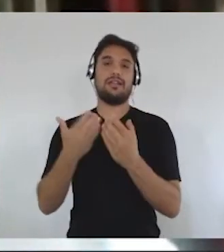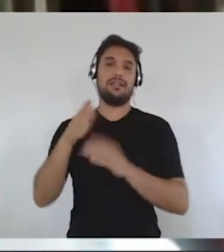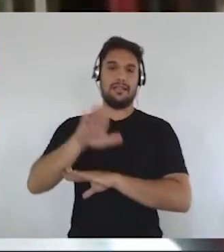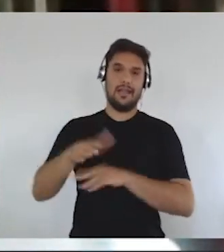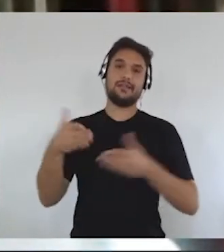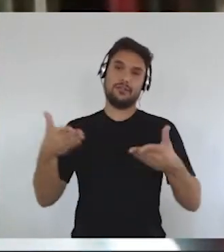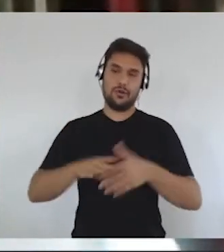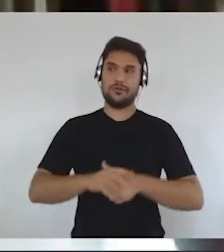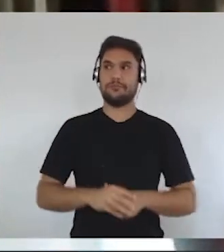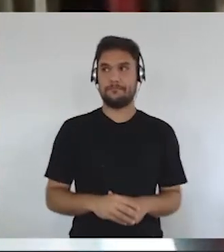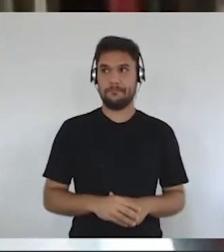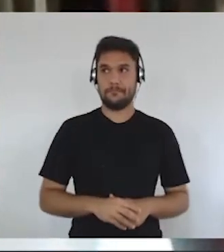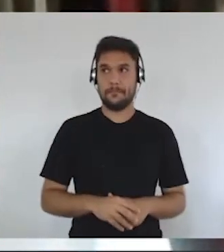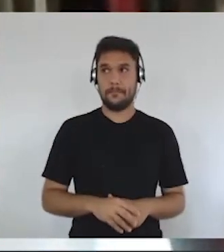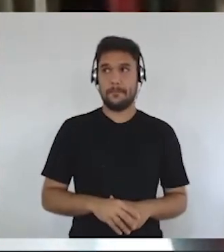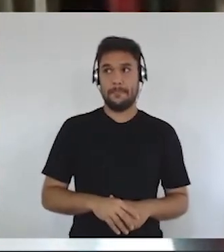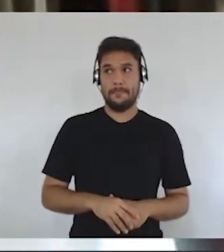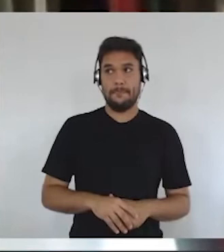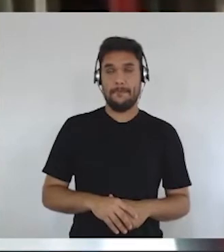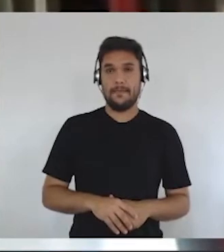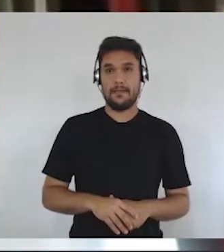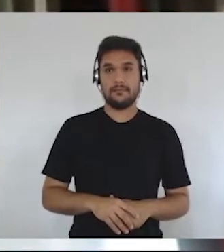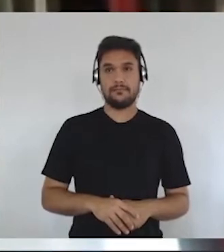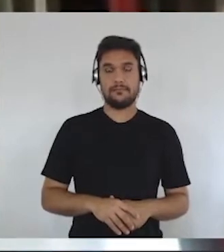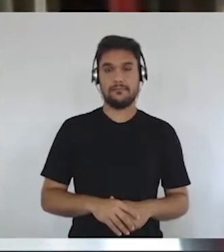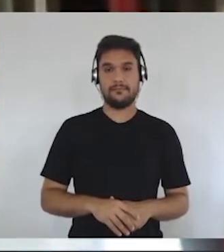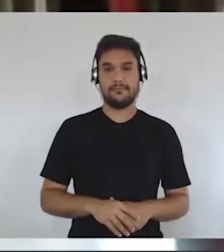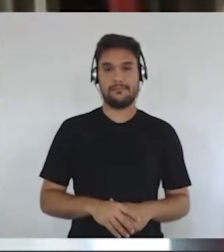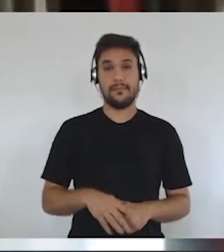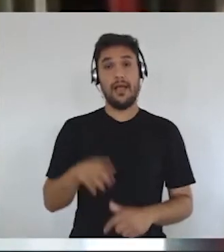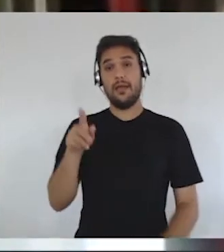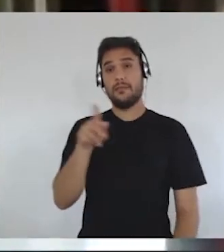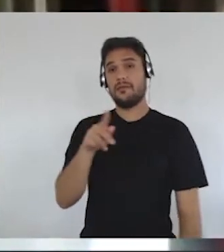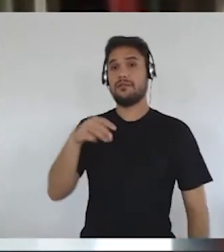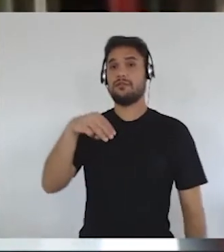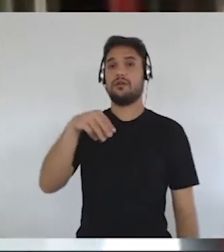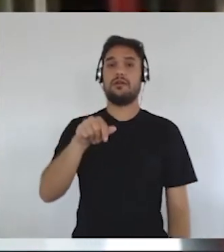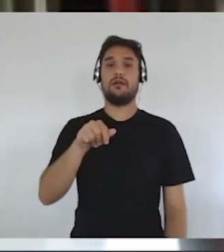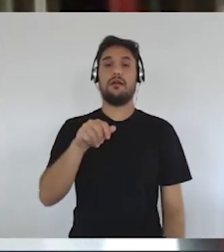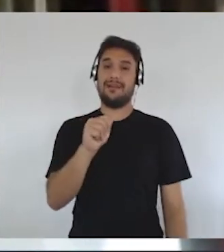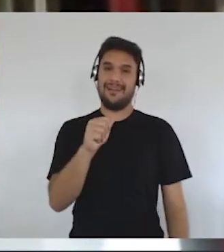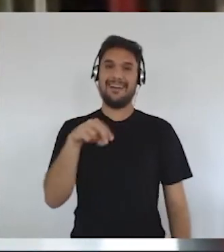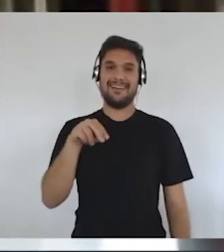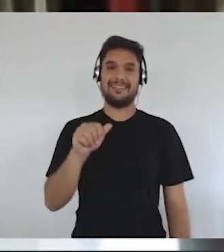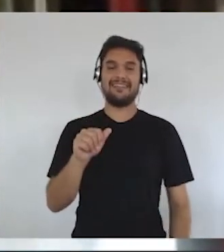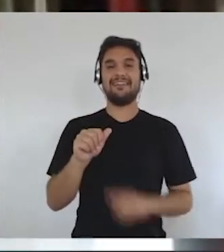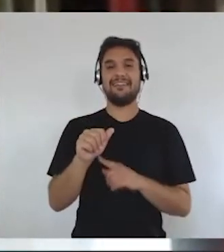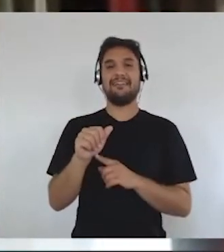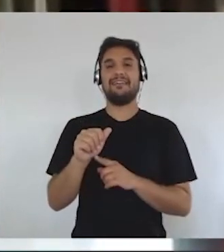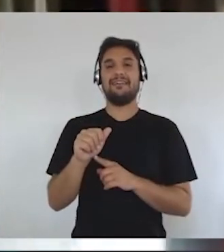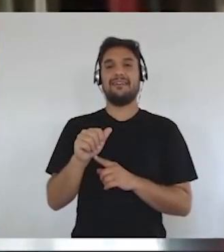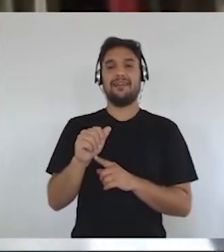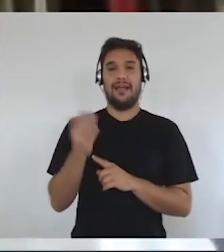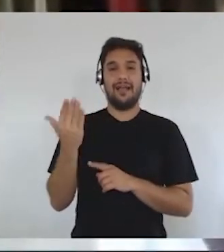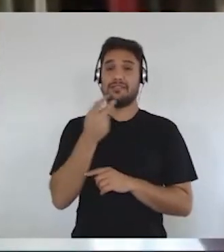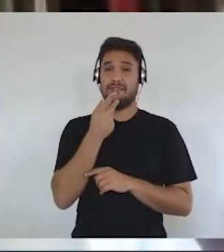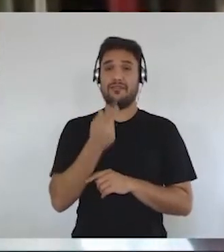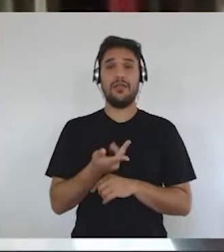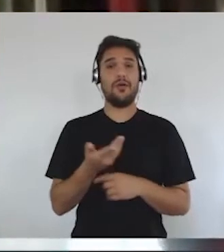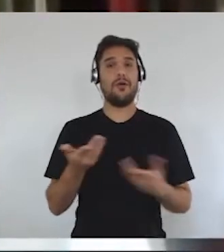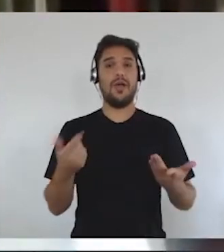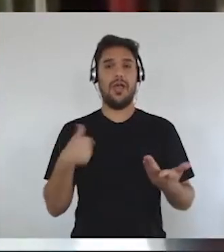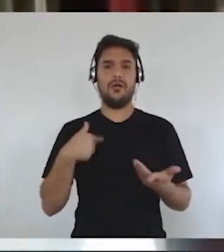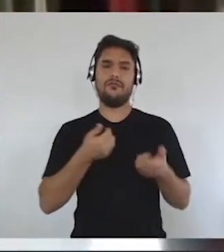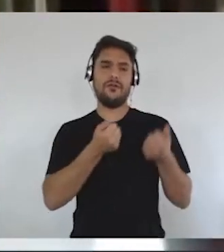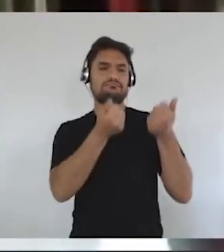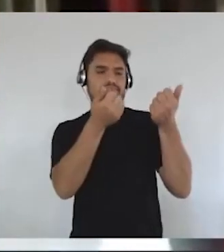E como disse a professora Ana Beatriz Presgrave, eu vou falar um